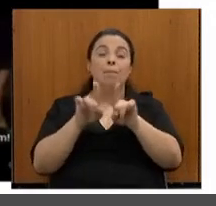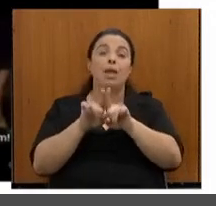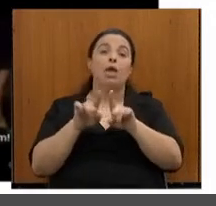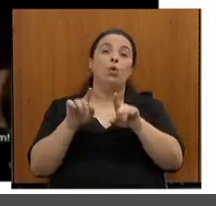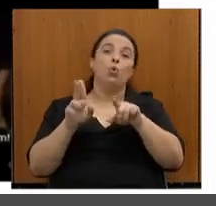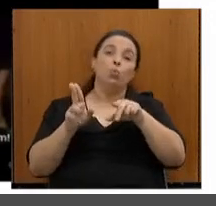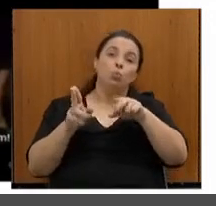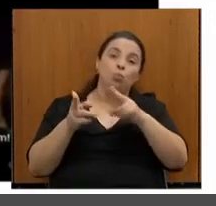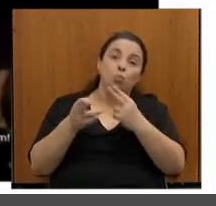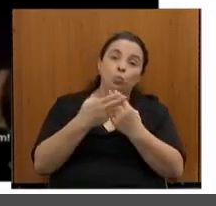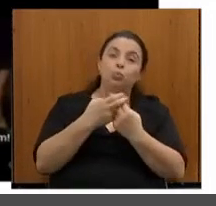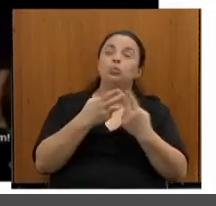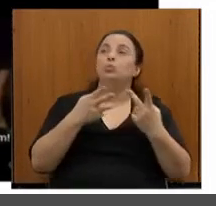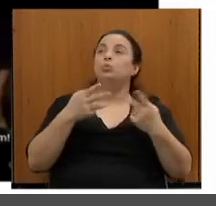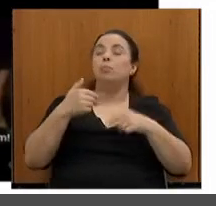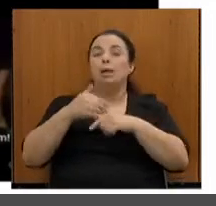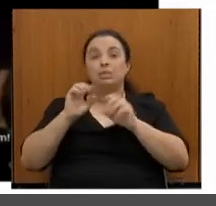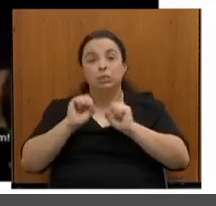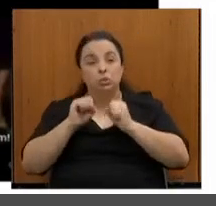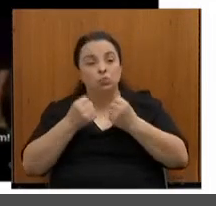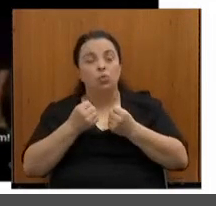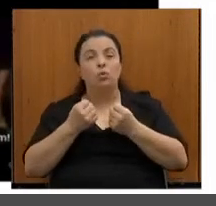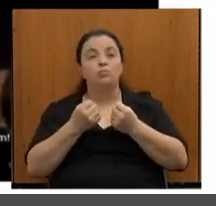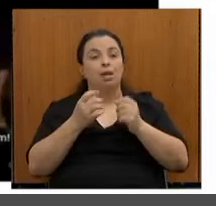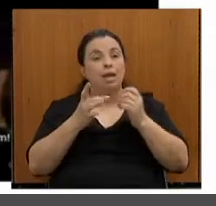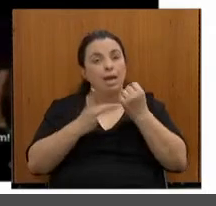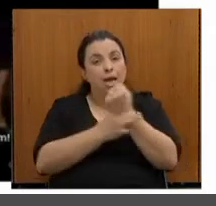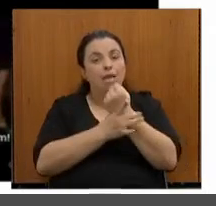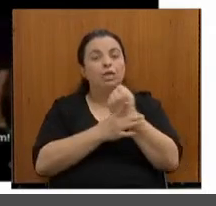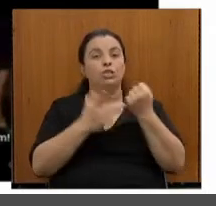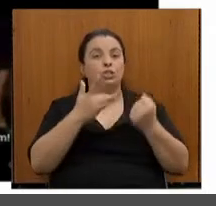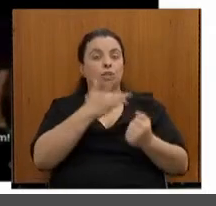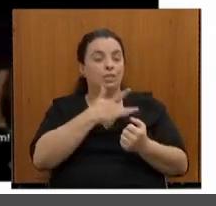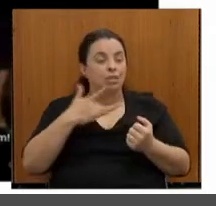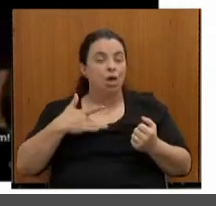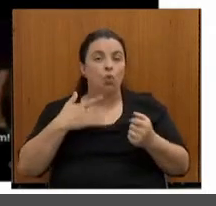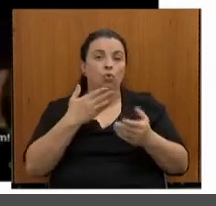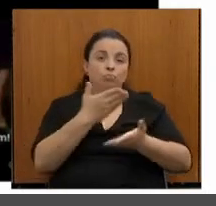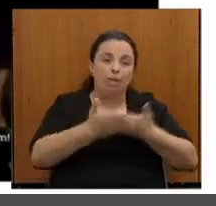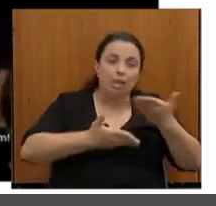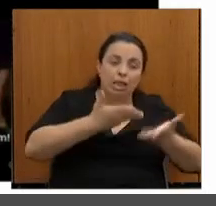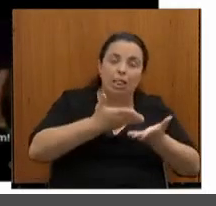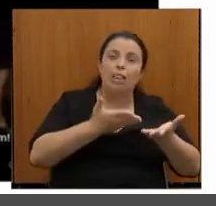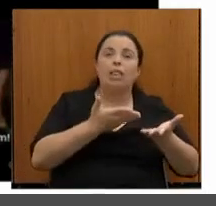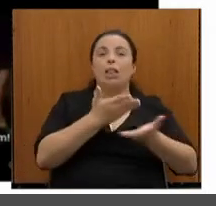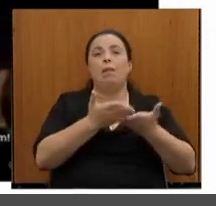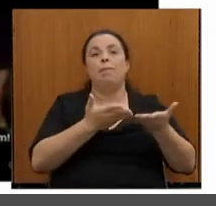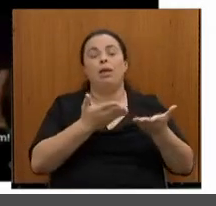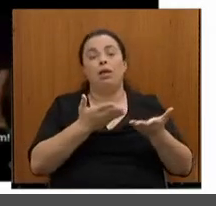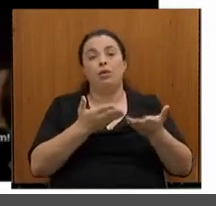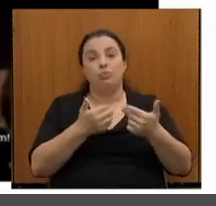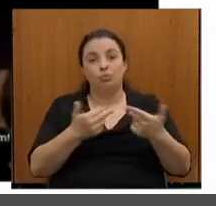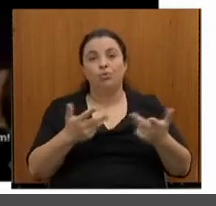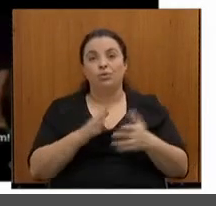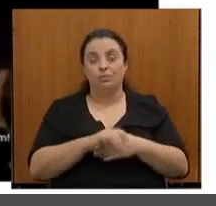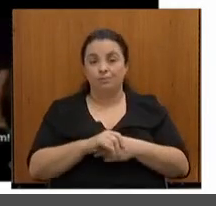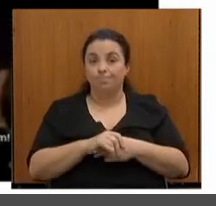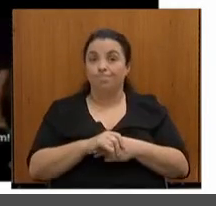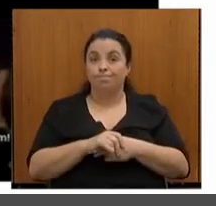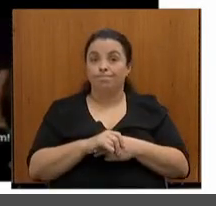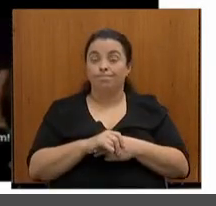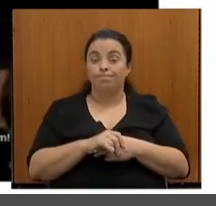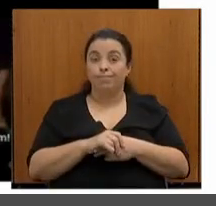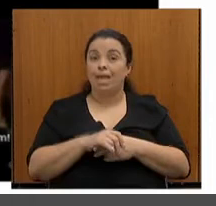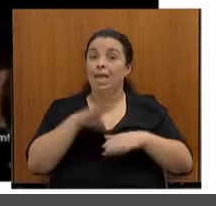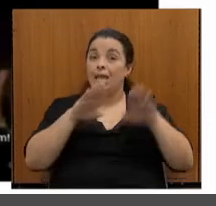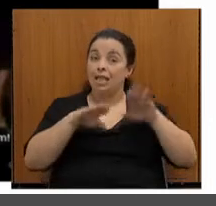criança, o próprio fato da deficiência por causas evitáveis, tá? Estamos falando de